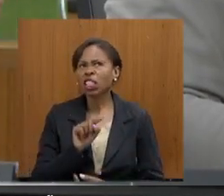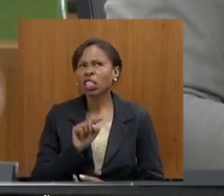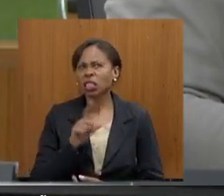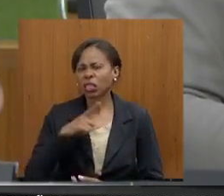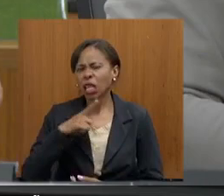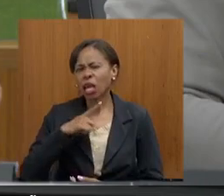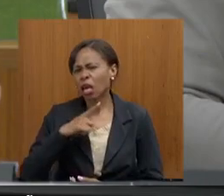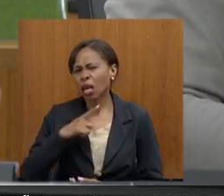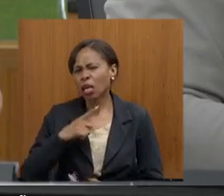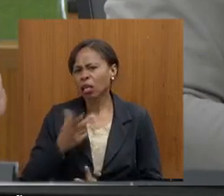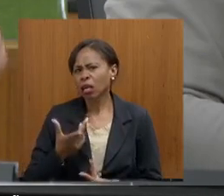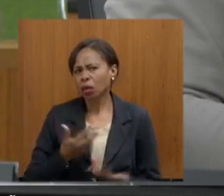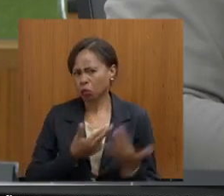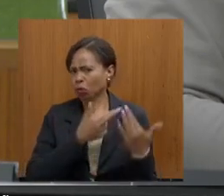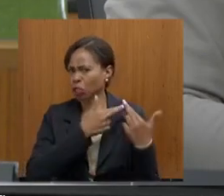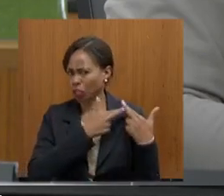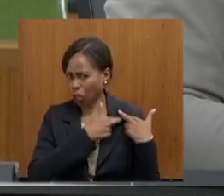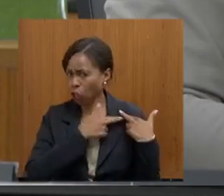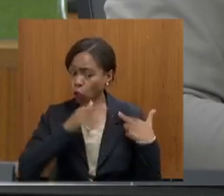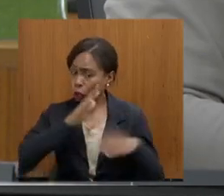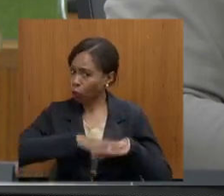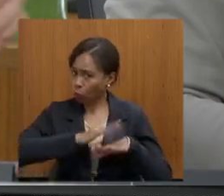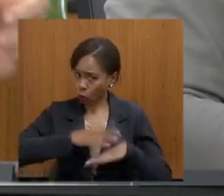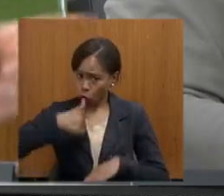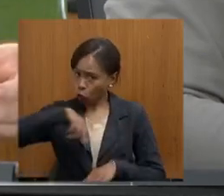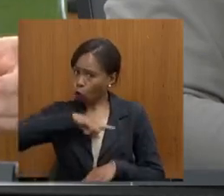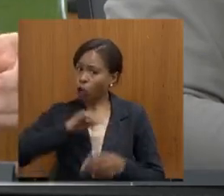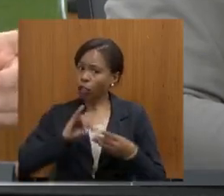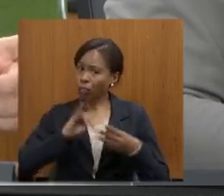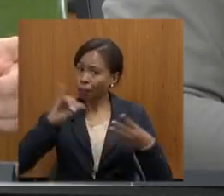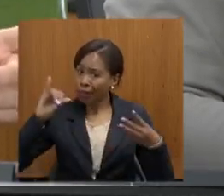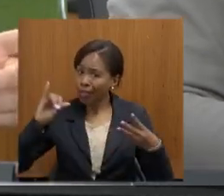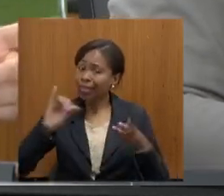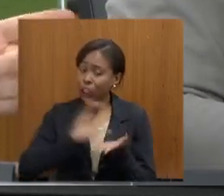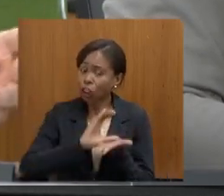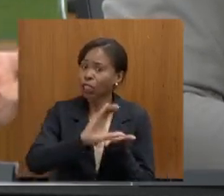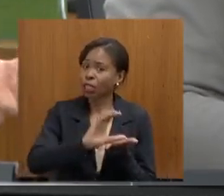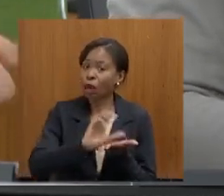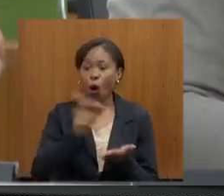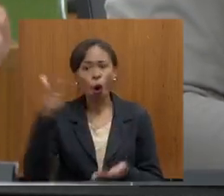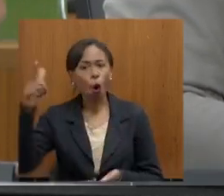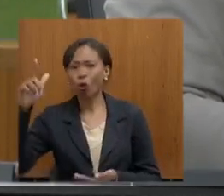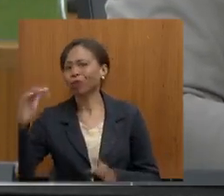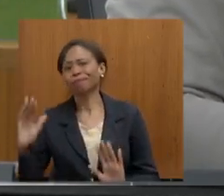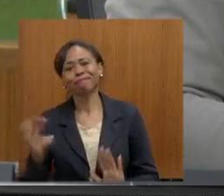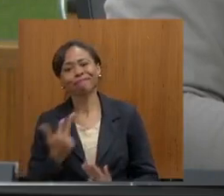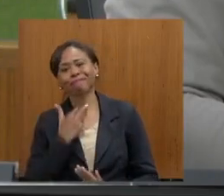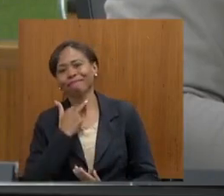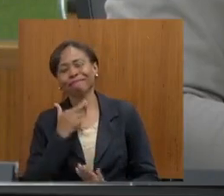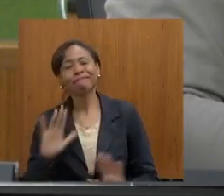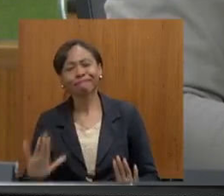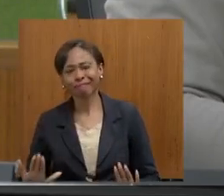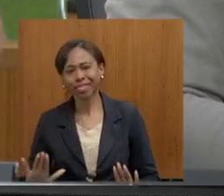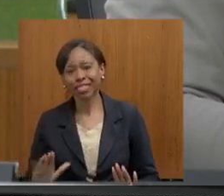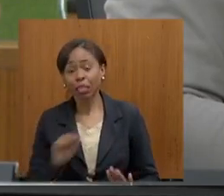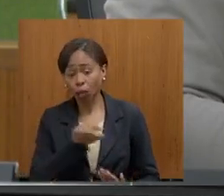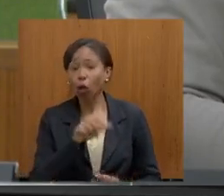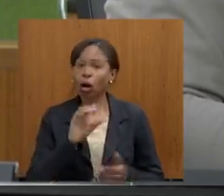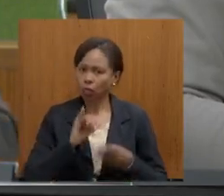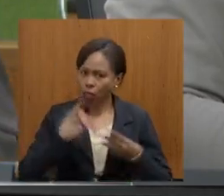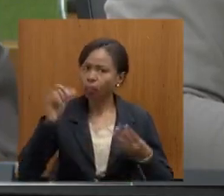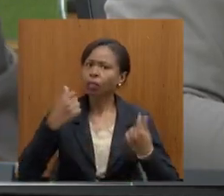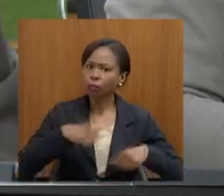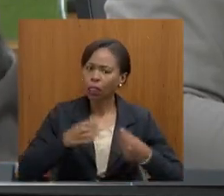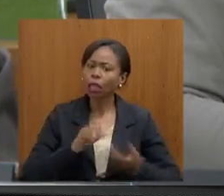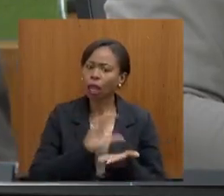nós temos é só Nossa esse a Cemig não investir em um outro pode investir Então para mim de uma diferença muito grande quando a gente